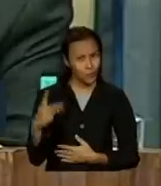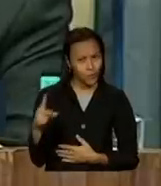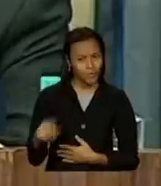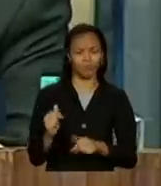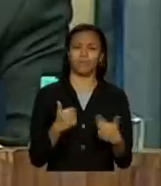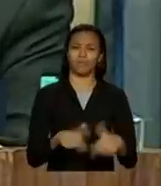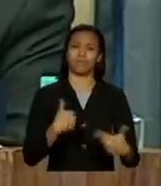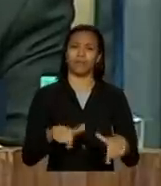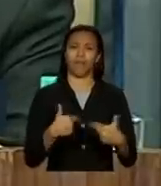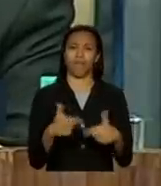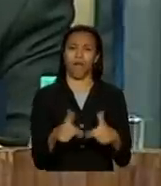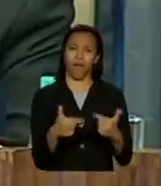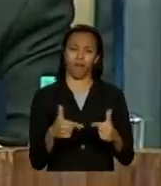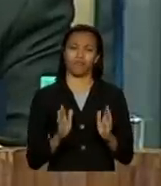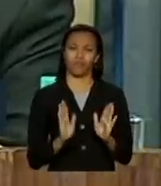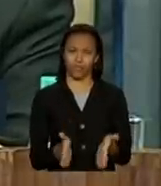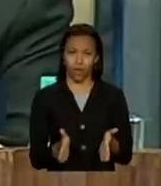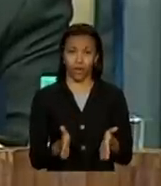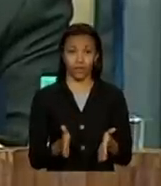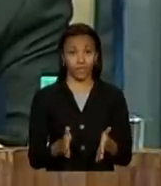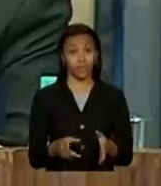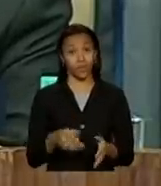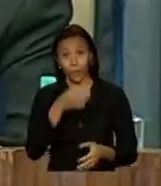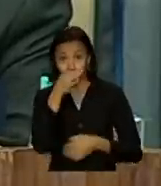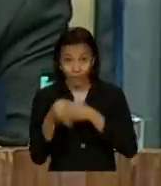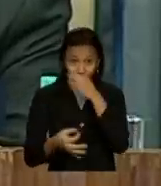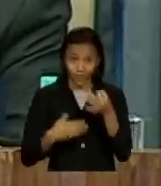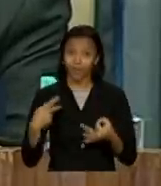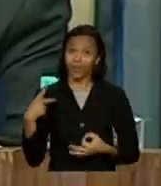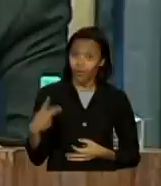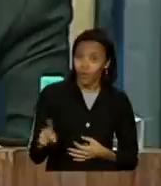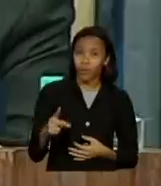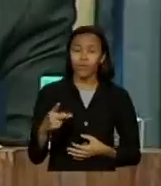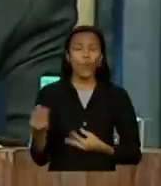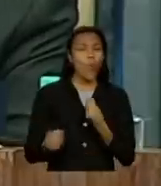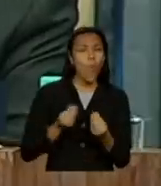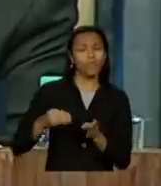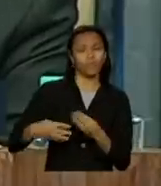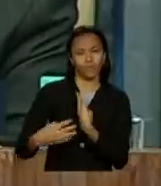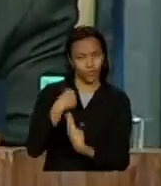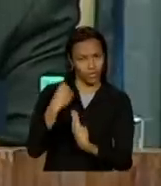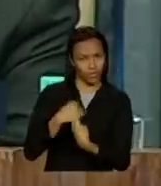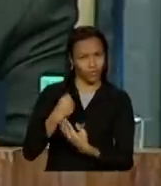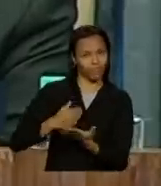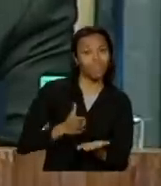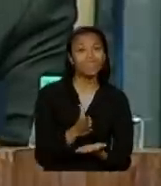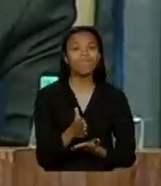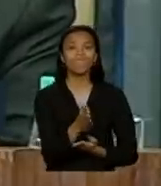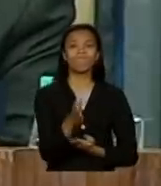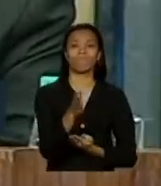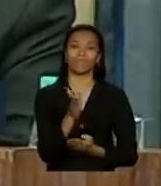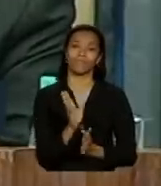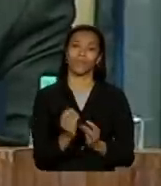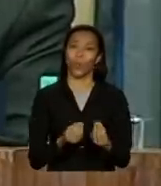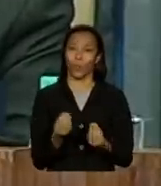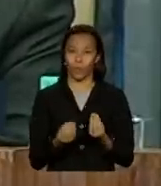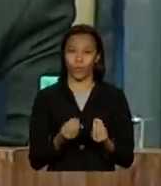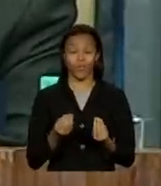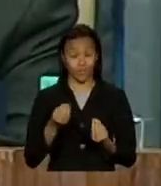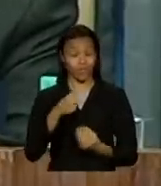seu trabalho sugerindo apontando caminhos e como é de todos